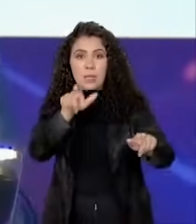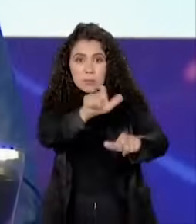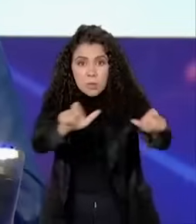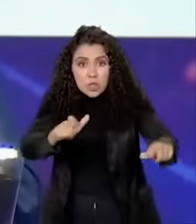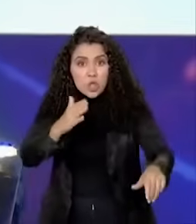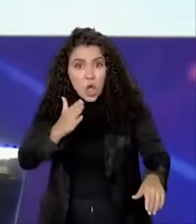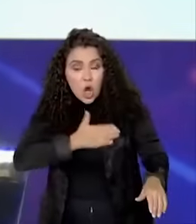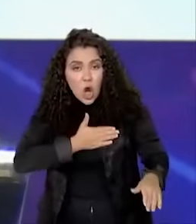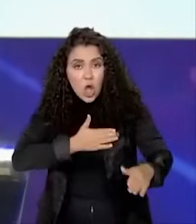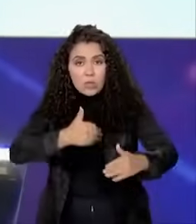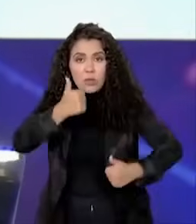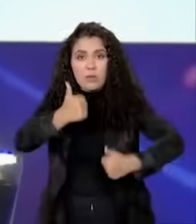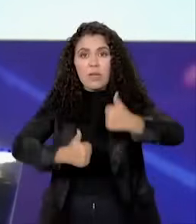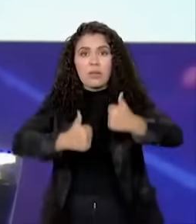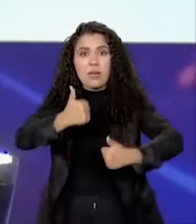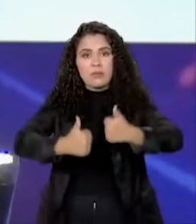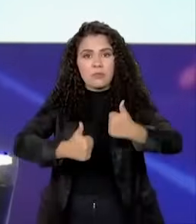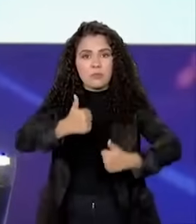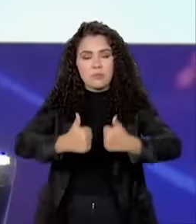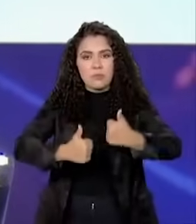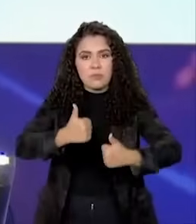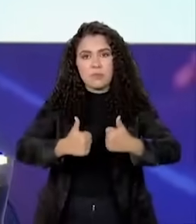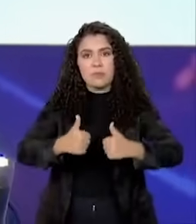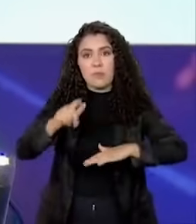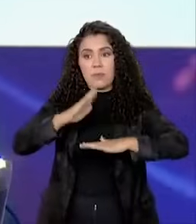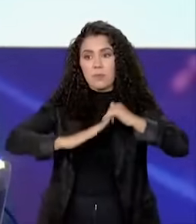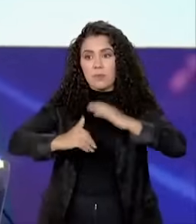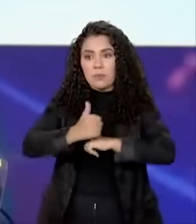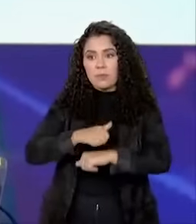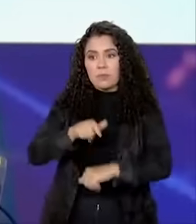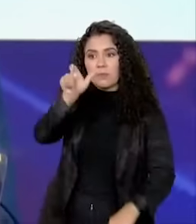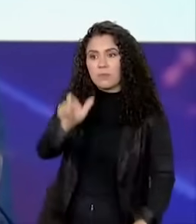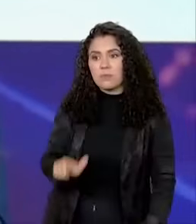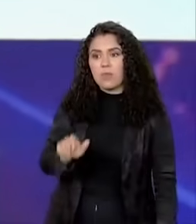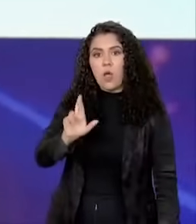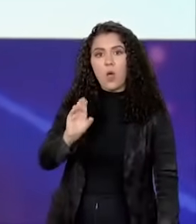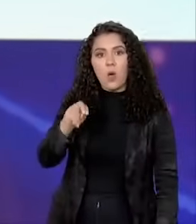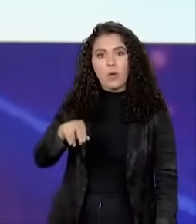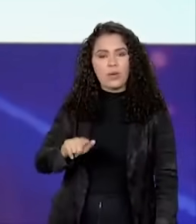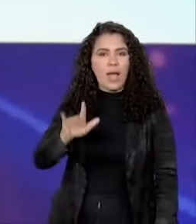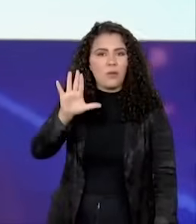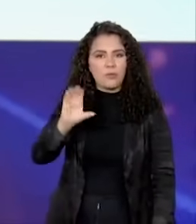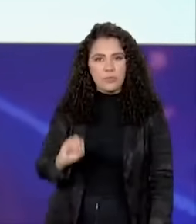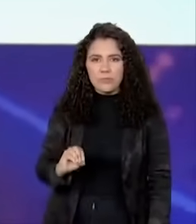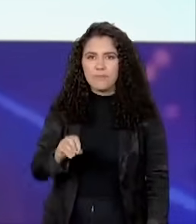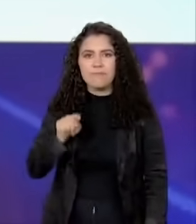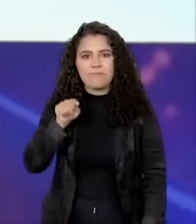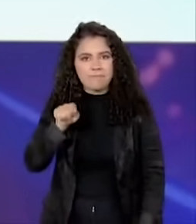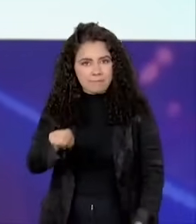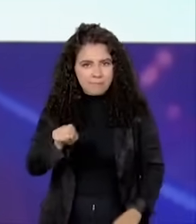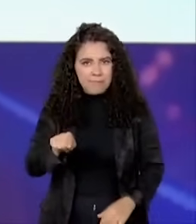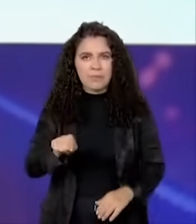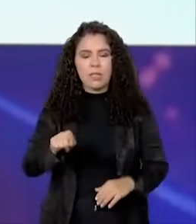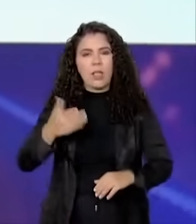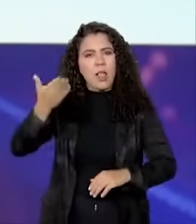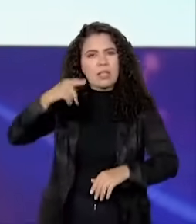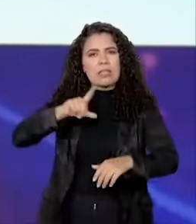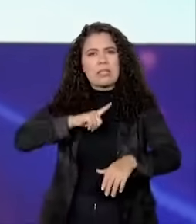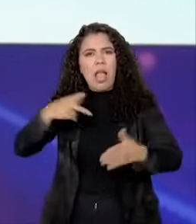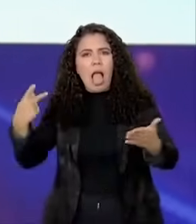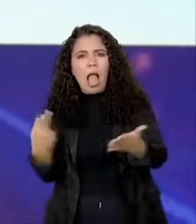do Ronaldo Fenômeno, jogava na Inter de Milão e ele teve uma lesão no